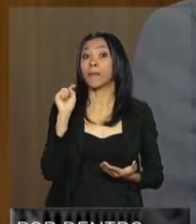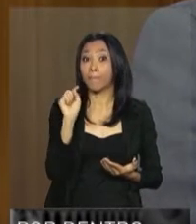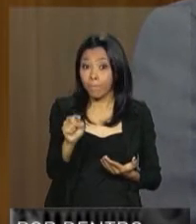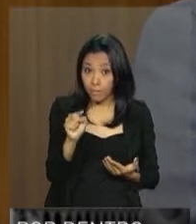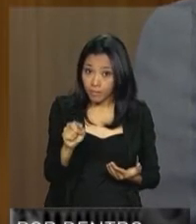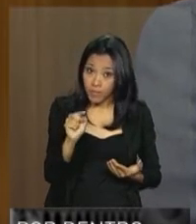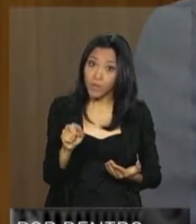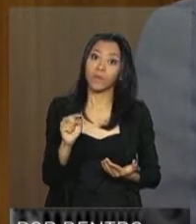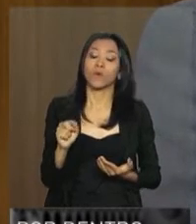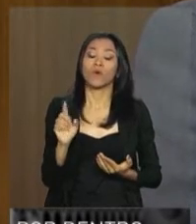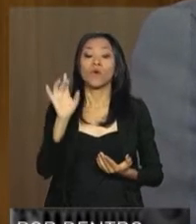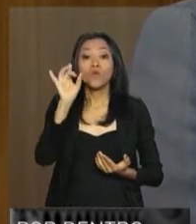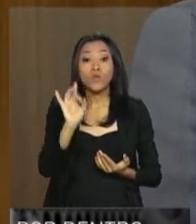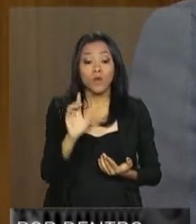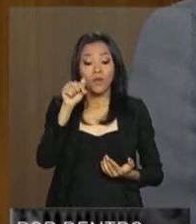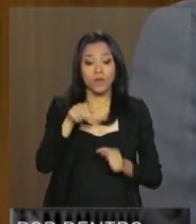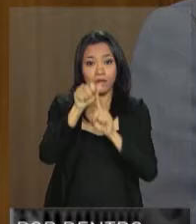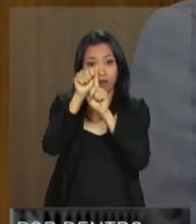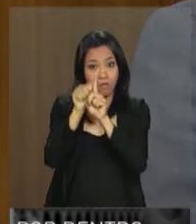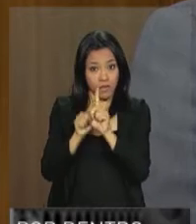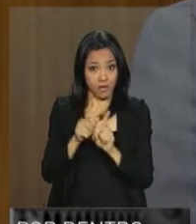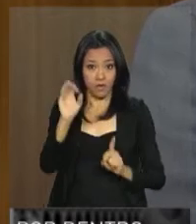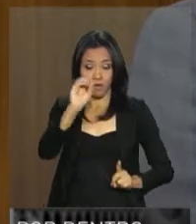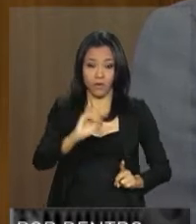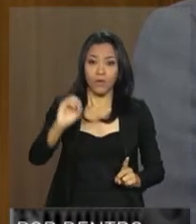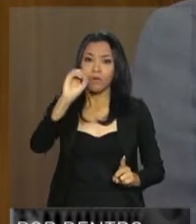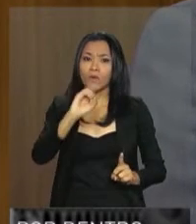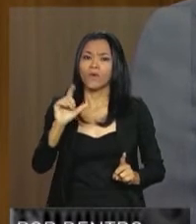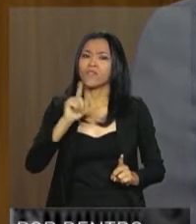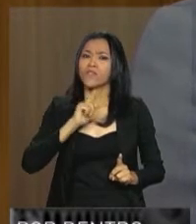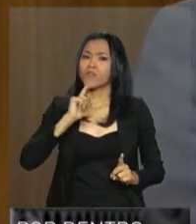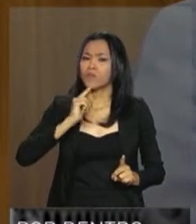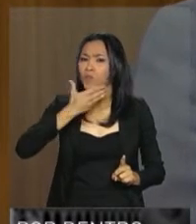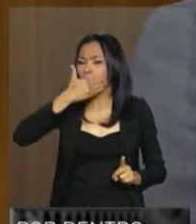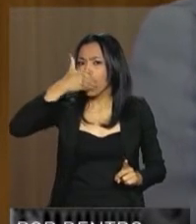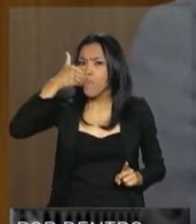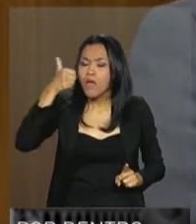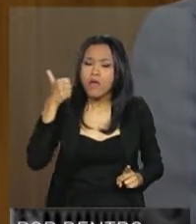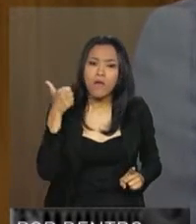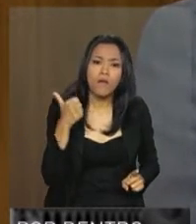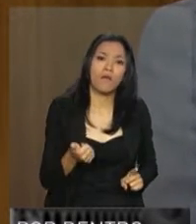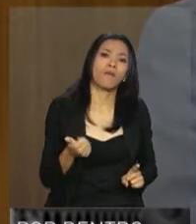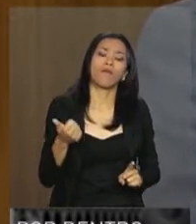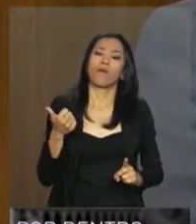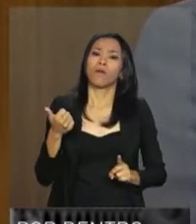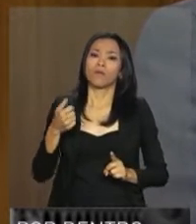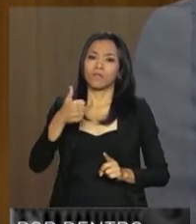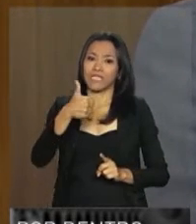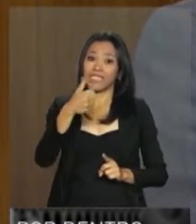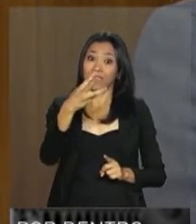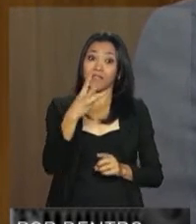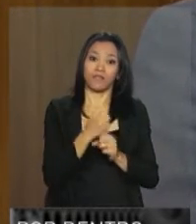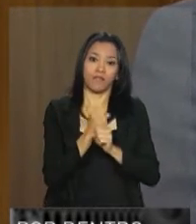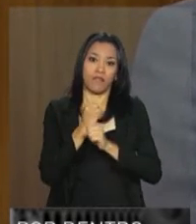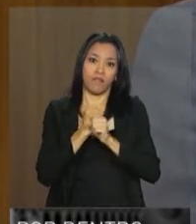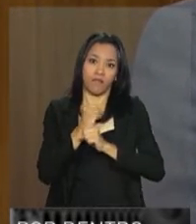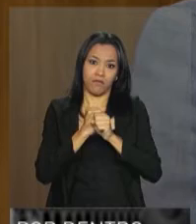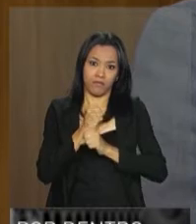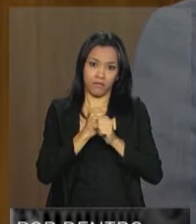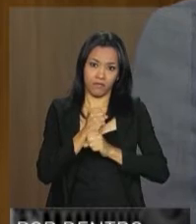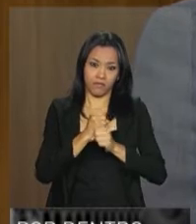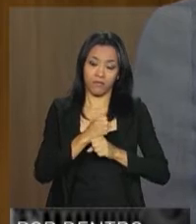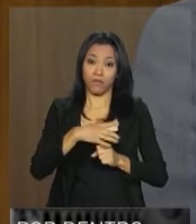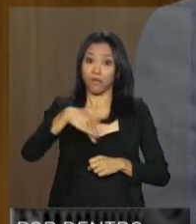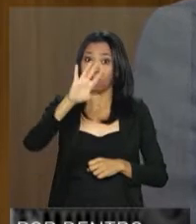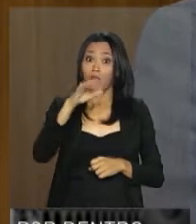por mês só neste mês de outubro nós tivemos o melhor resultado dos últimos três anos com mais de 76 mil postos de